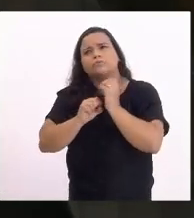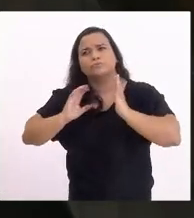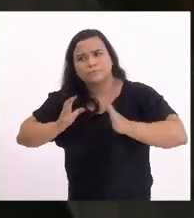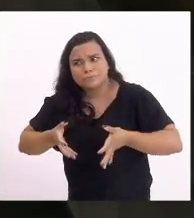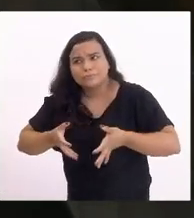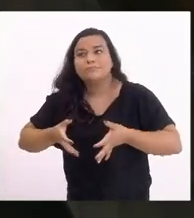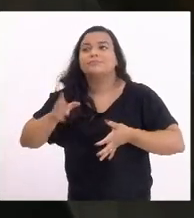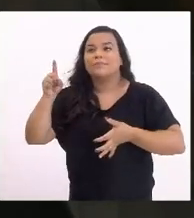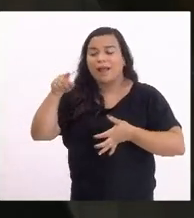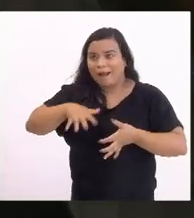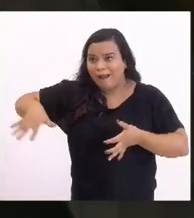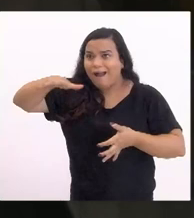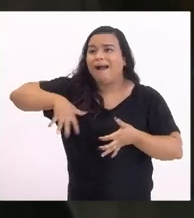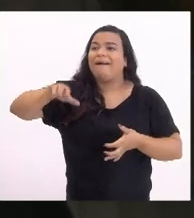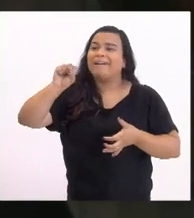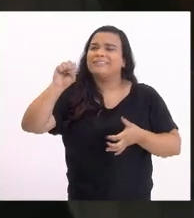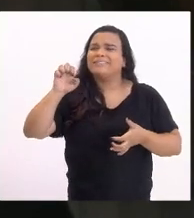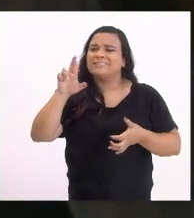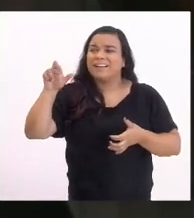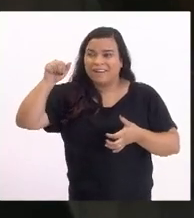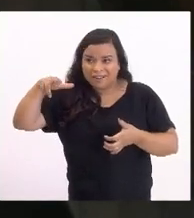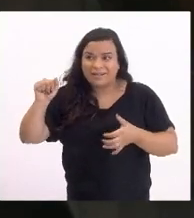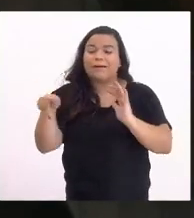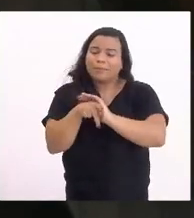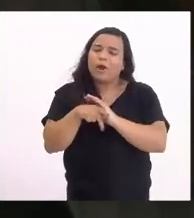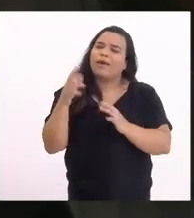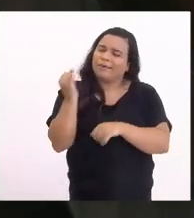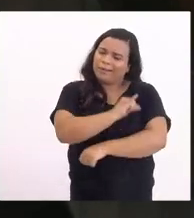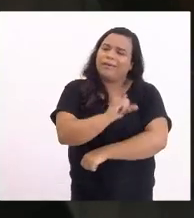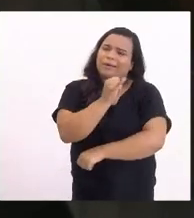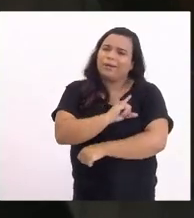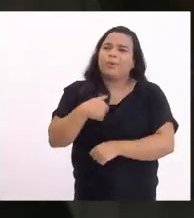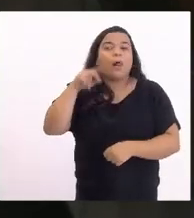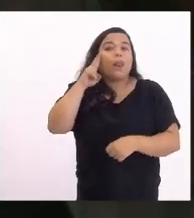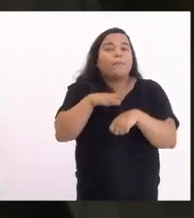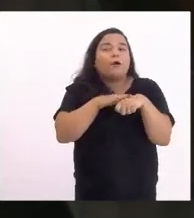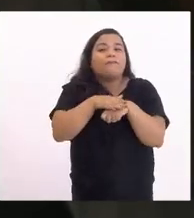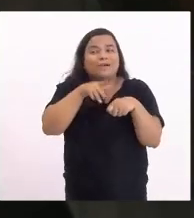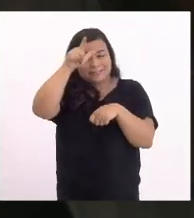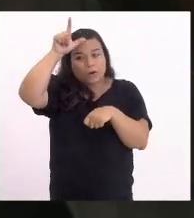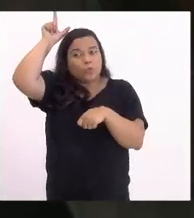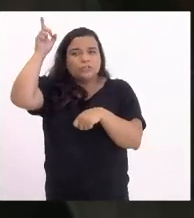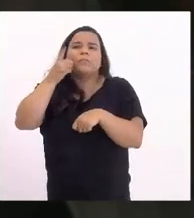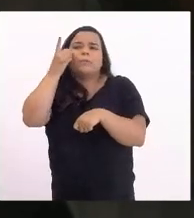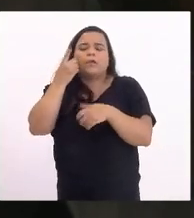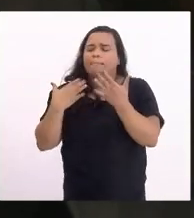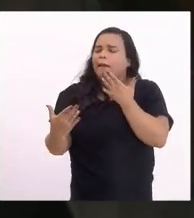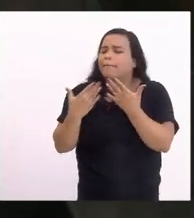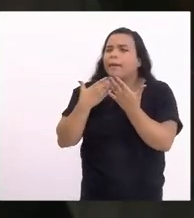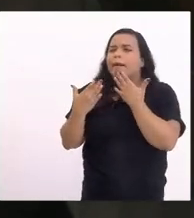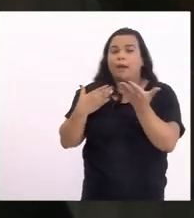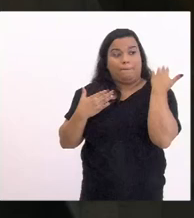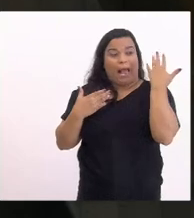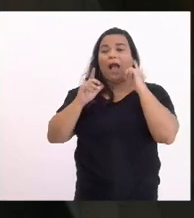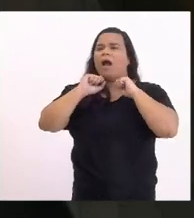e esse era o teor da conversa com o deputado Luiz Paulo, de como que a Assembleia Legislativa, naquela